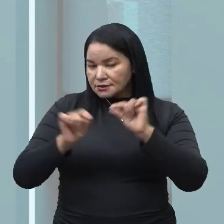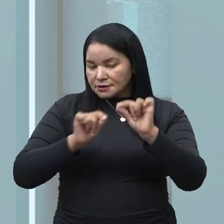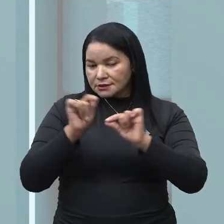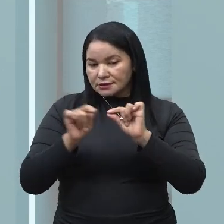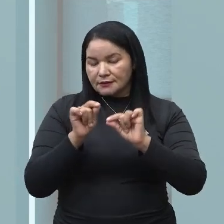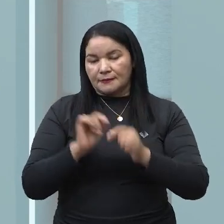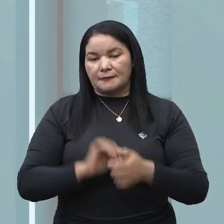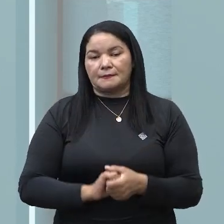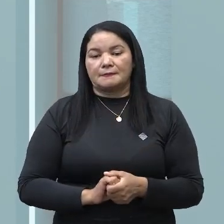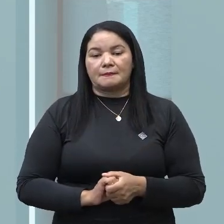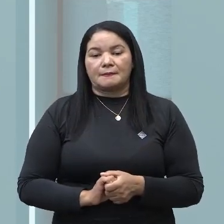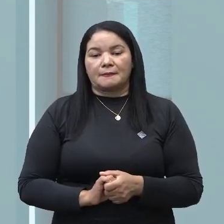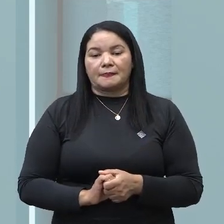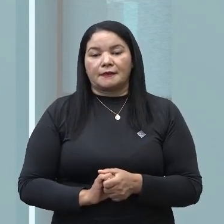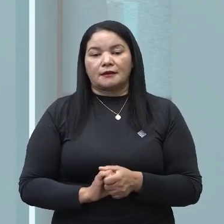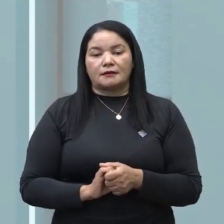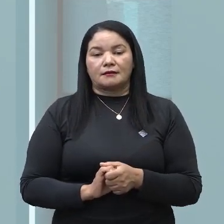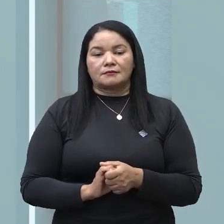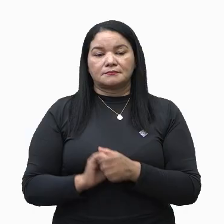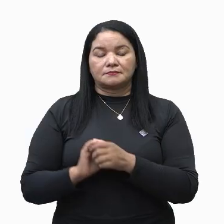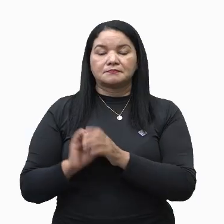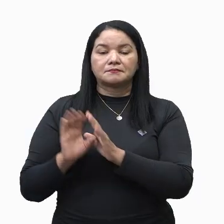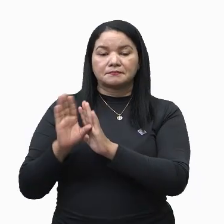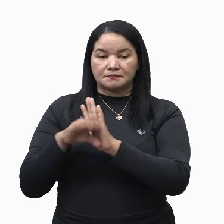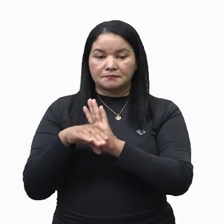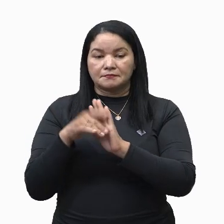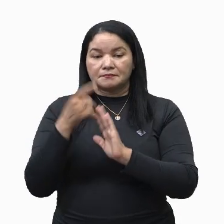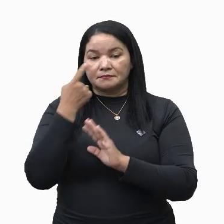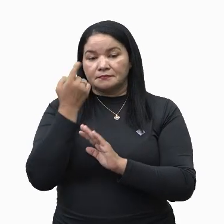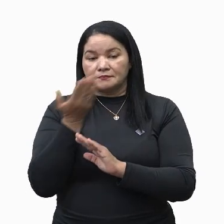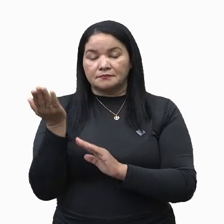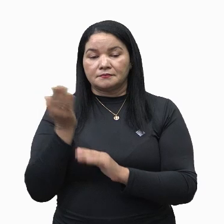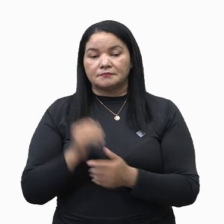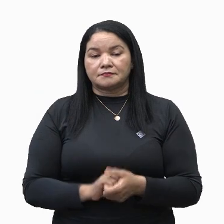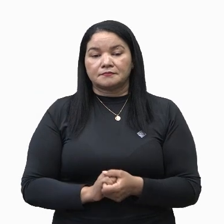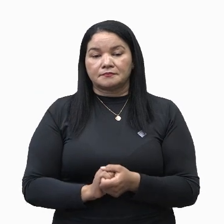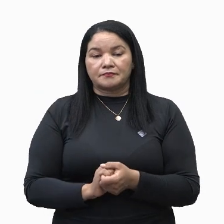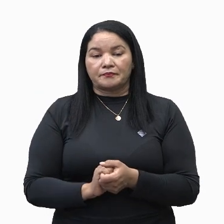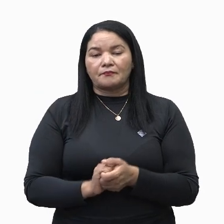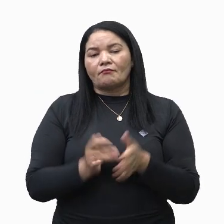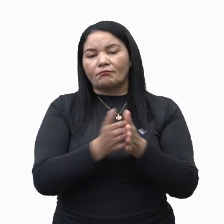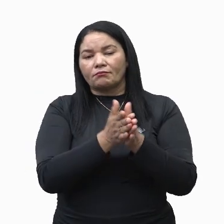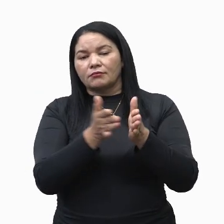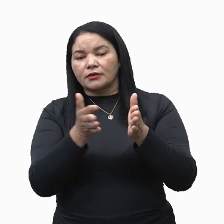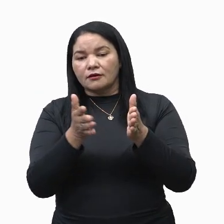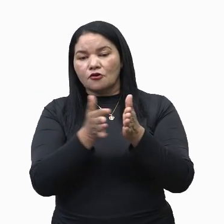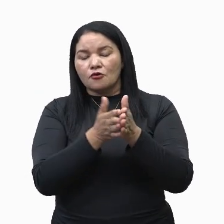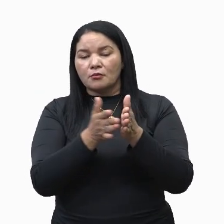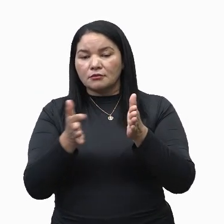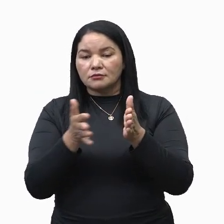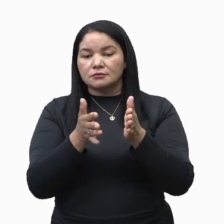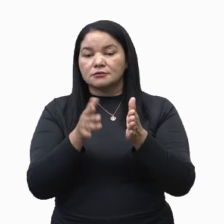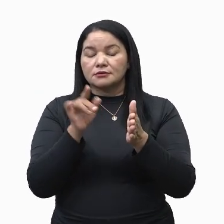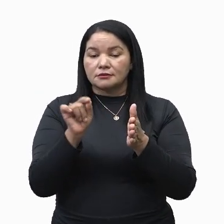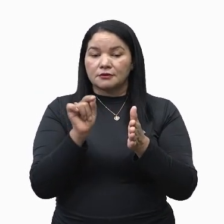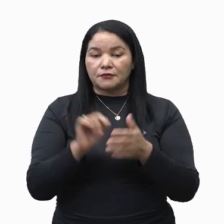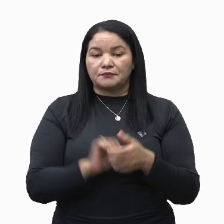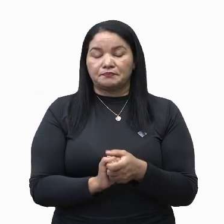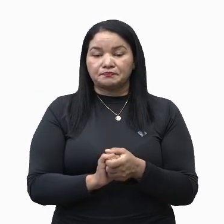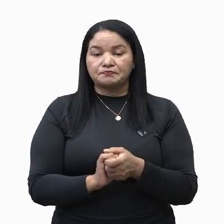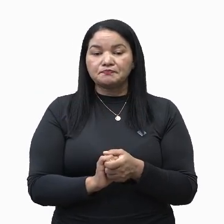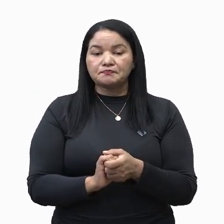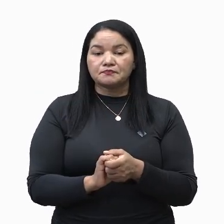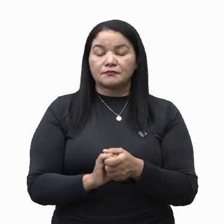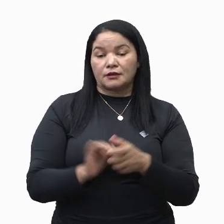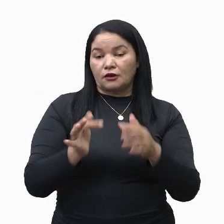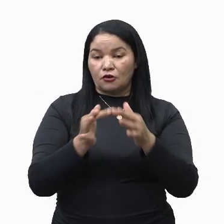só. Conceito aí de período, observe. Então temos aí, o que é um período? O período é um enunciado